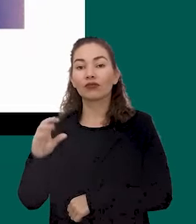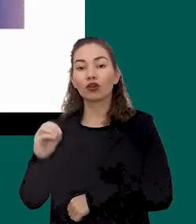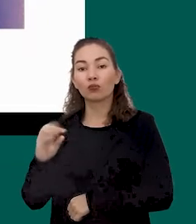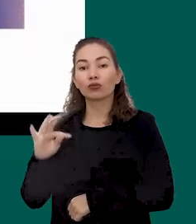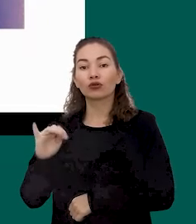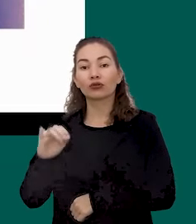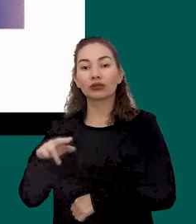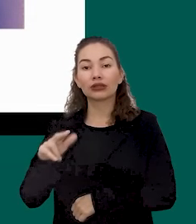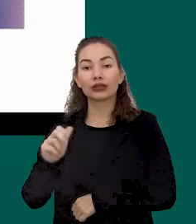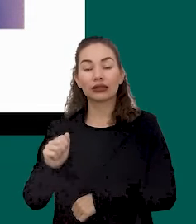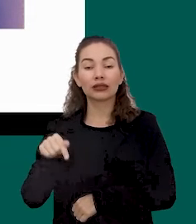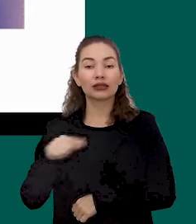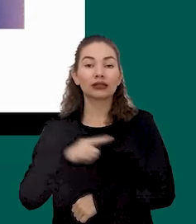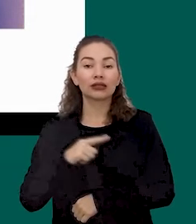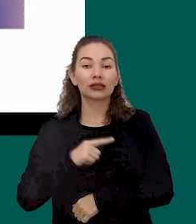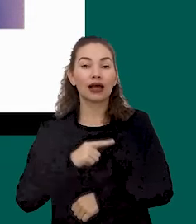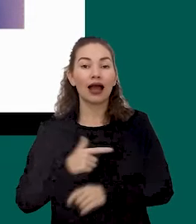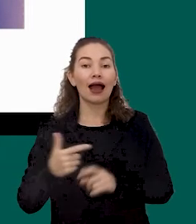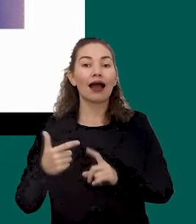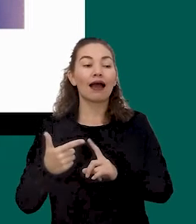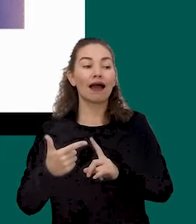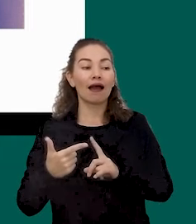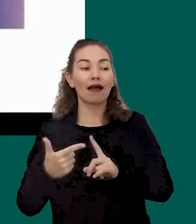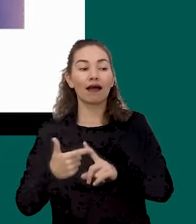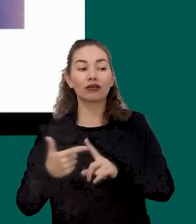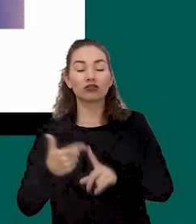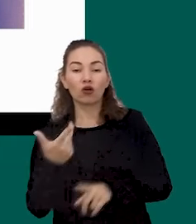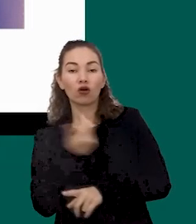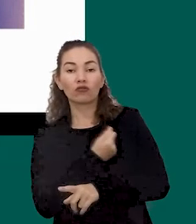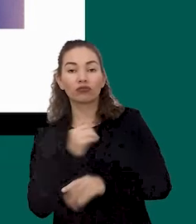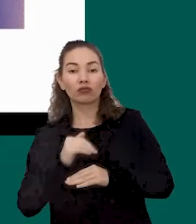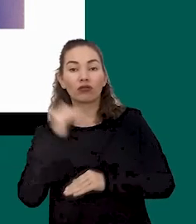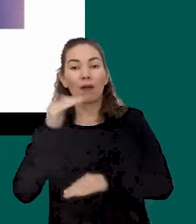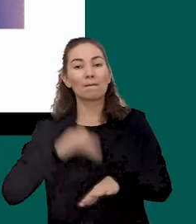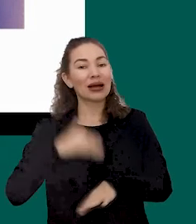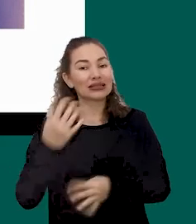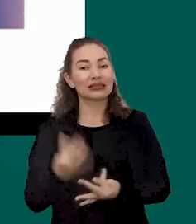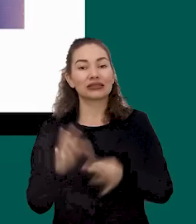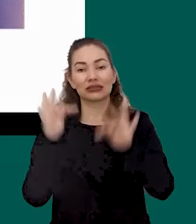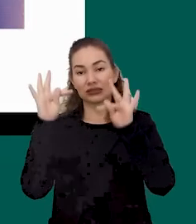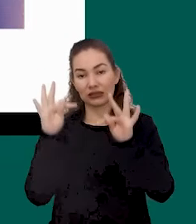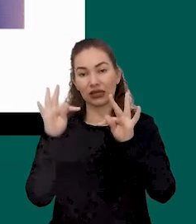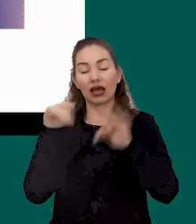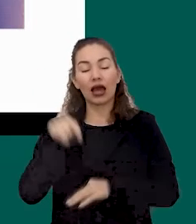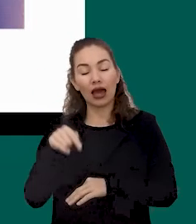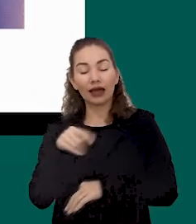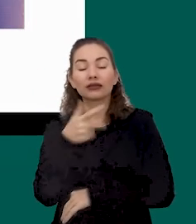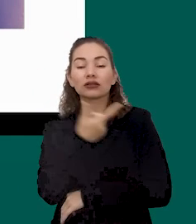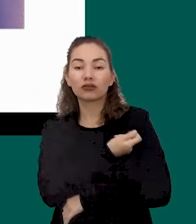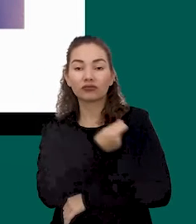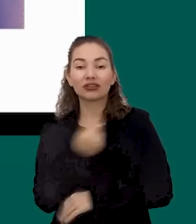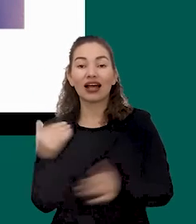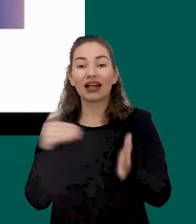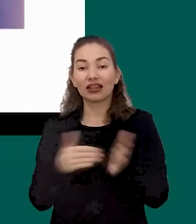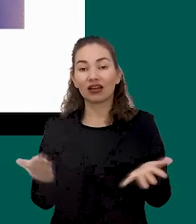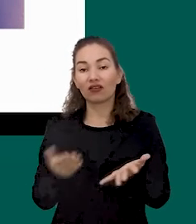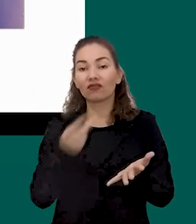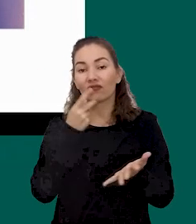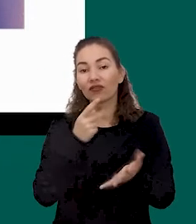aqui a ideia, isso aí a gente já vai para uma segunda geração de vacinas, coisas mais tecnológicas, né? Vacina de proteínas, tudo que eu falei até aqui